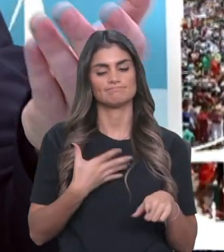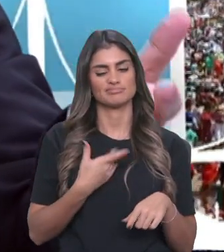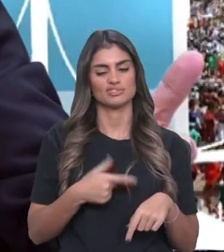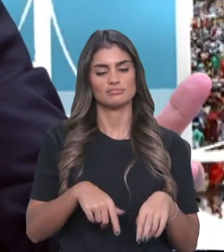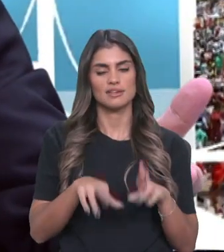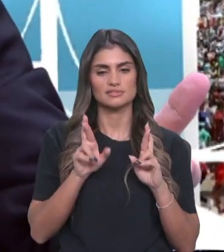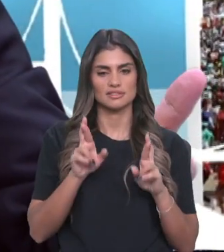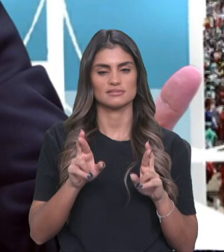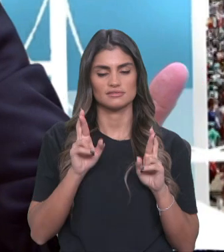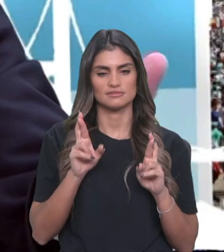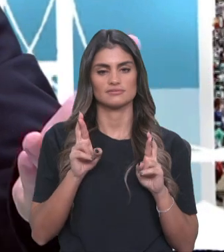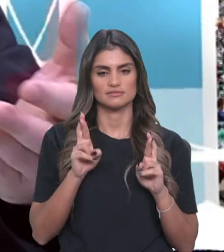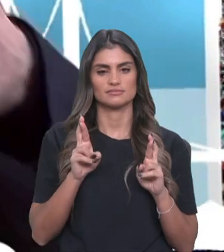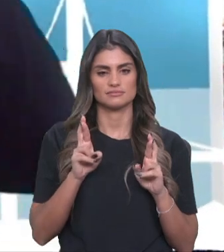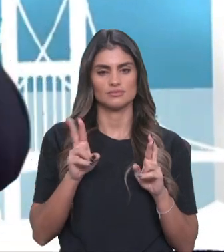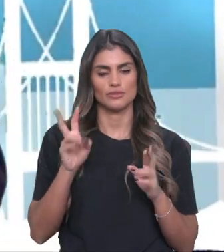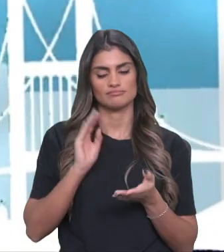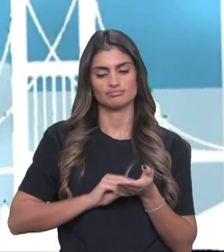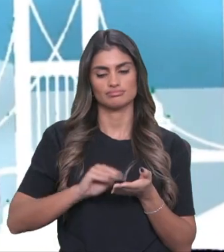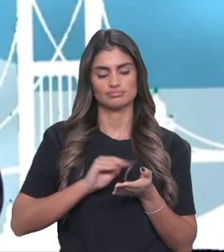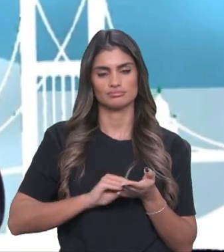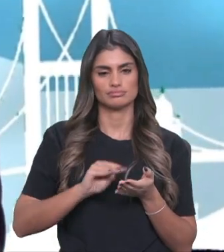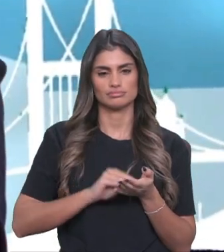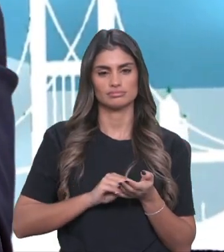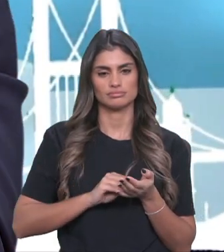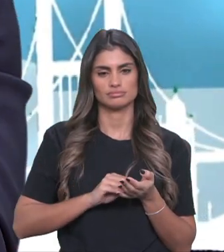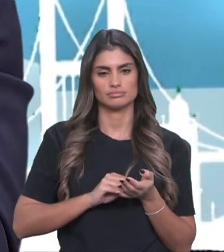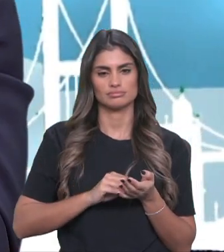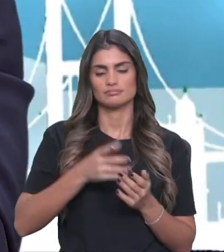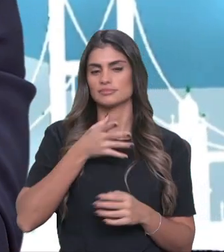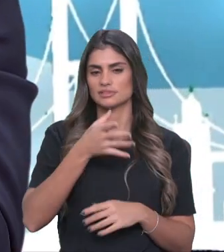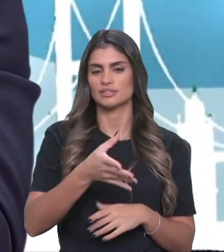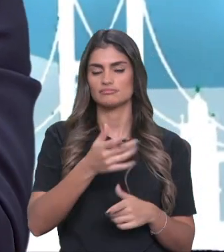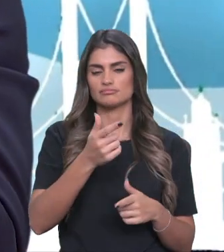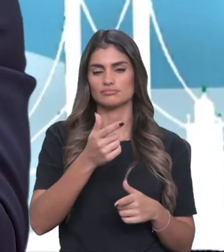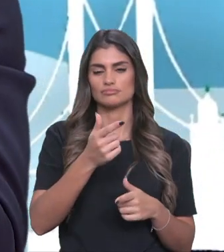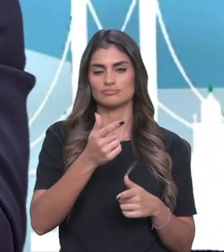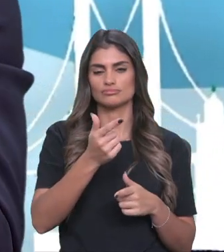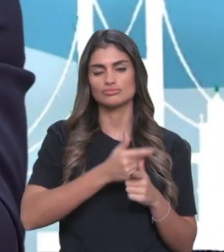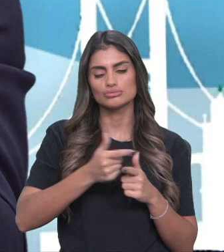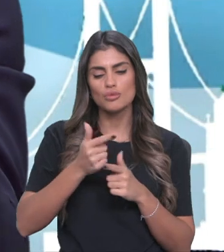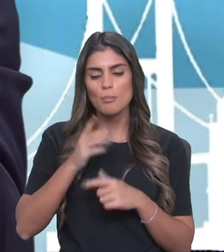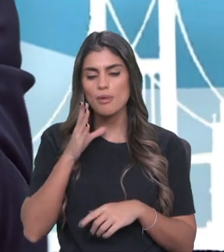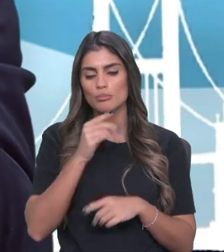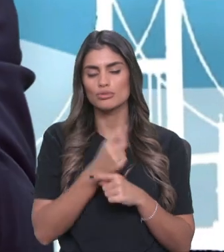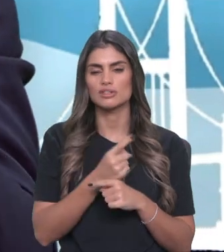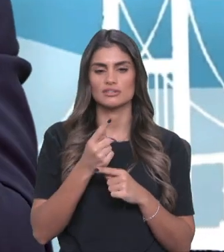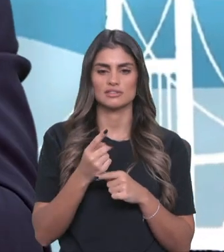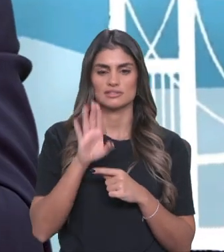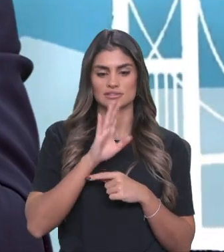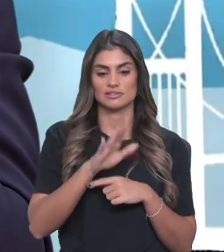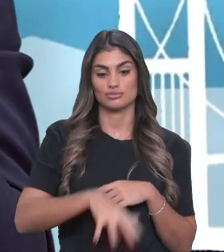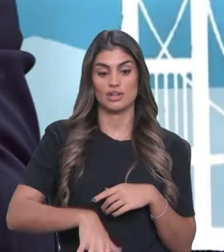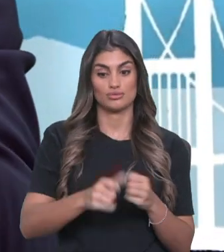no escutar das Escrituras e reconhecê-lo ao partir do pão, porque se todos os lugares são lugares de